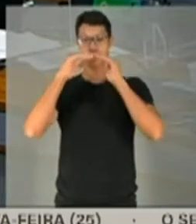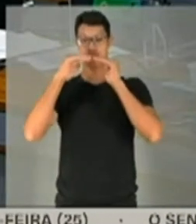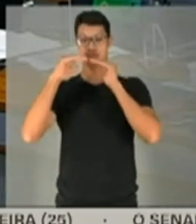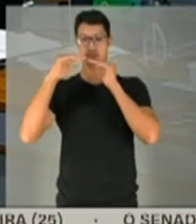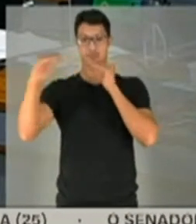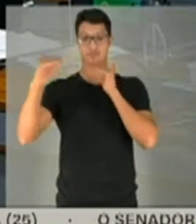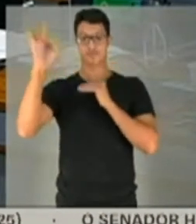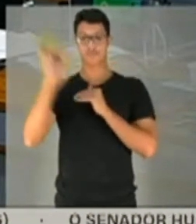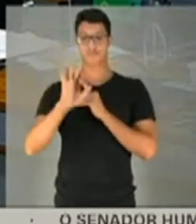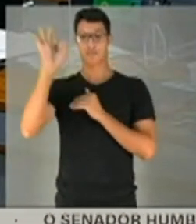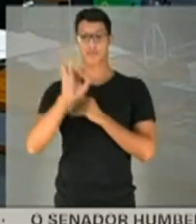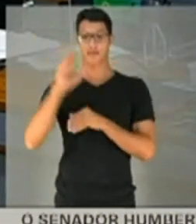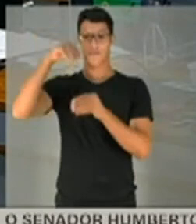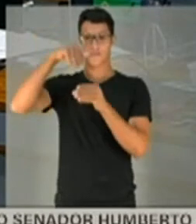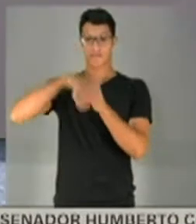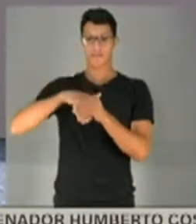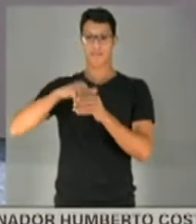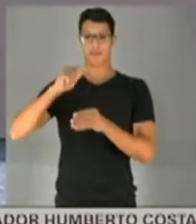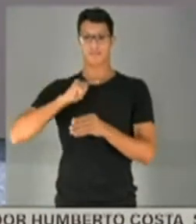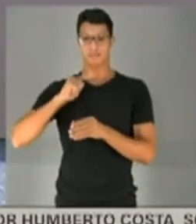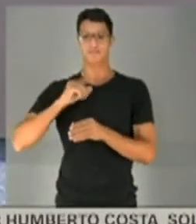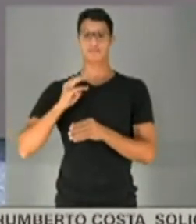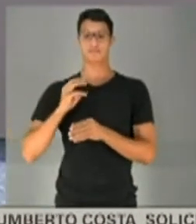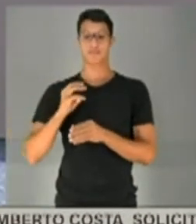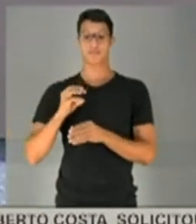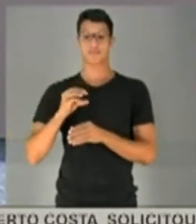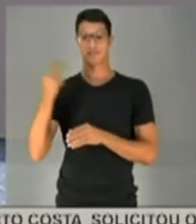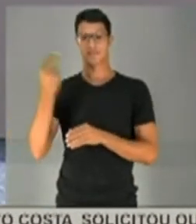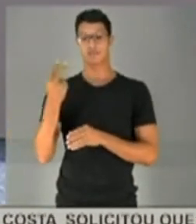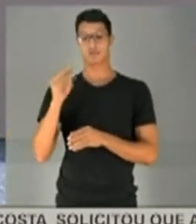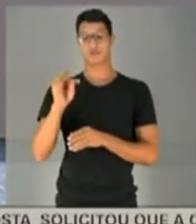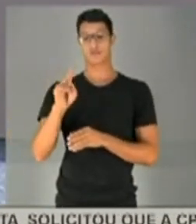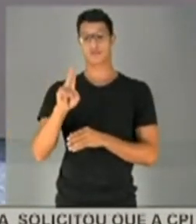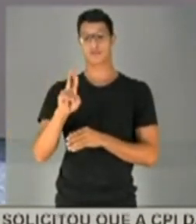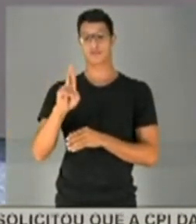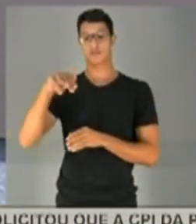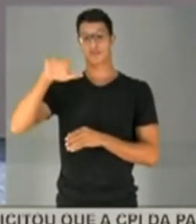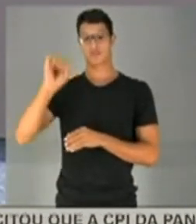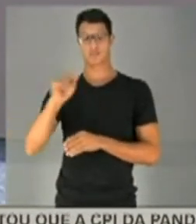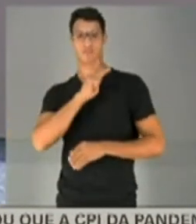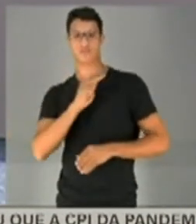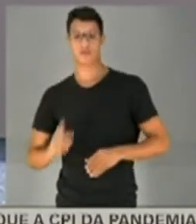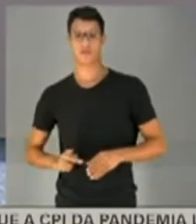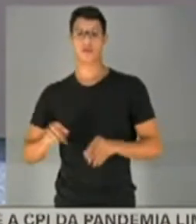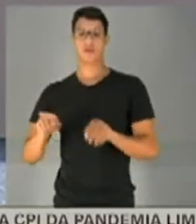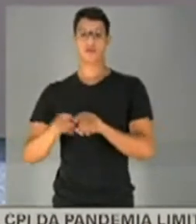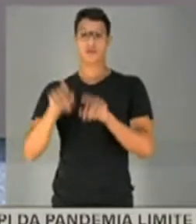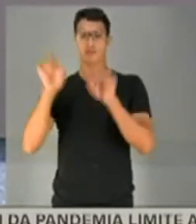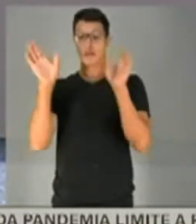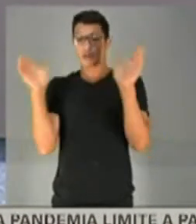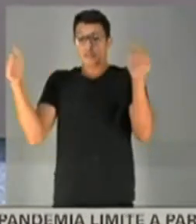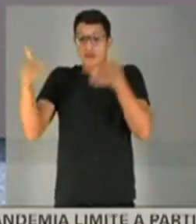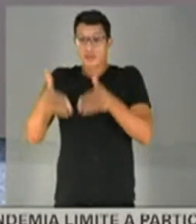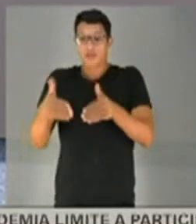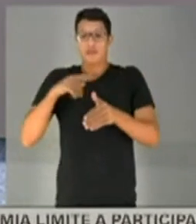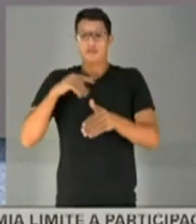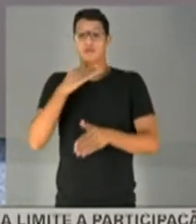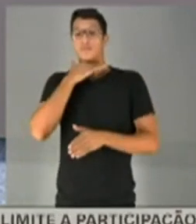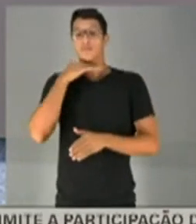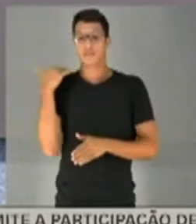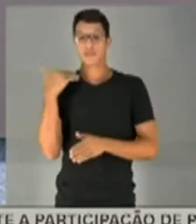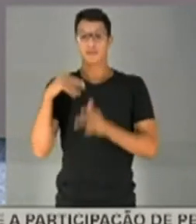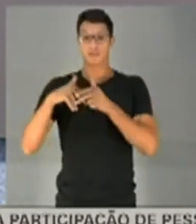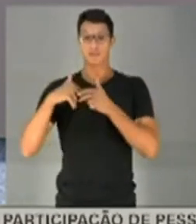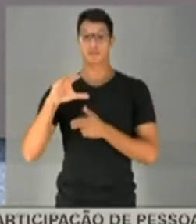entre o percentual de votos obtidos no segundo turno das últimas eleições presidenciais e especificamente a morte